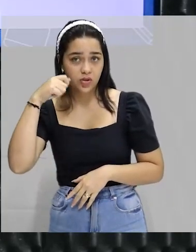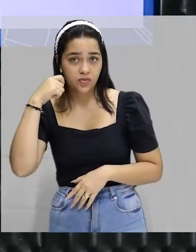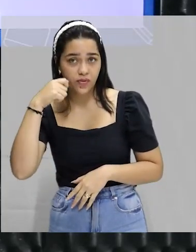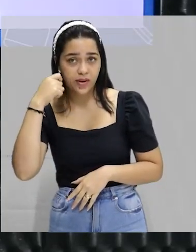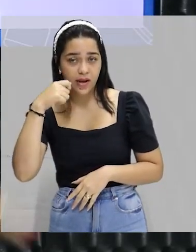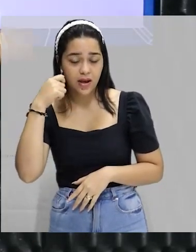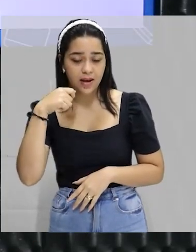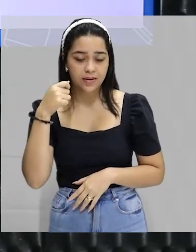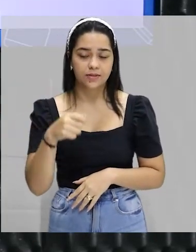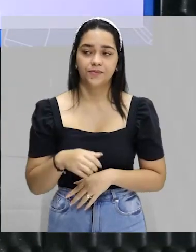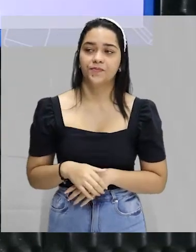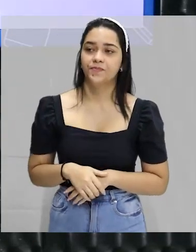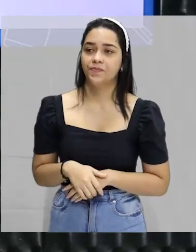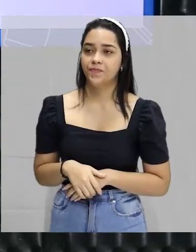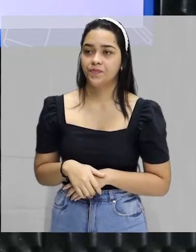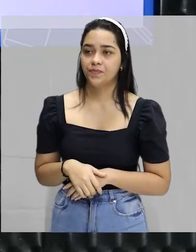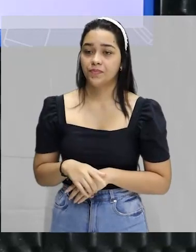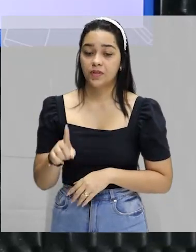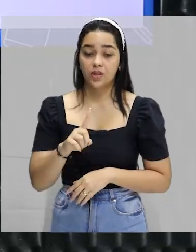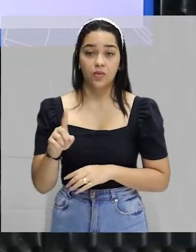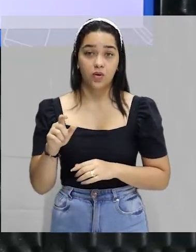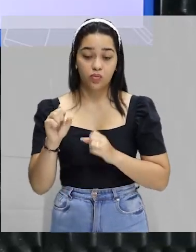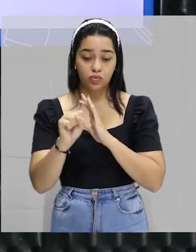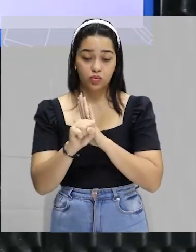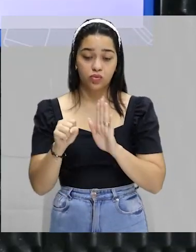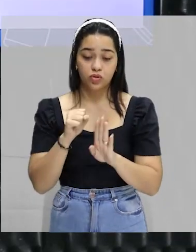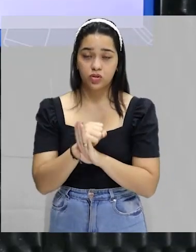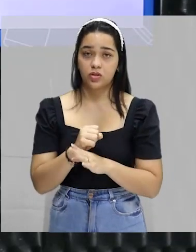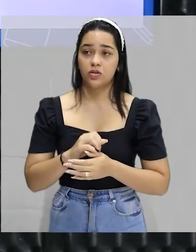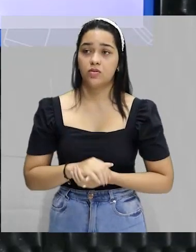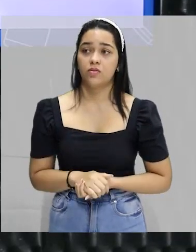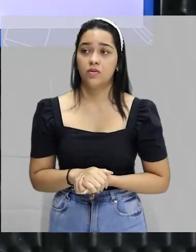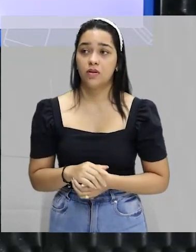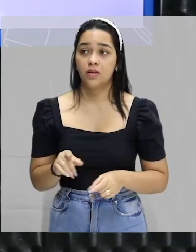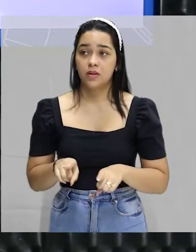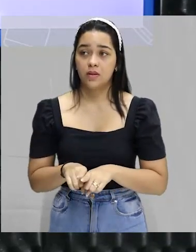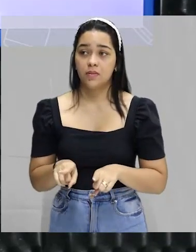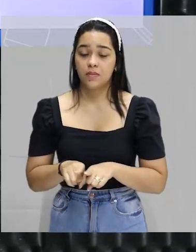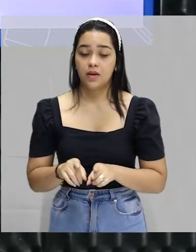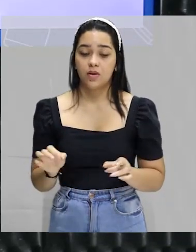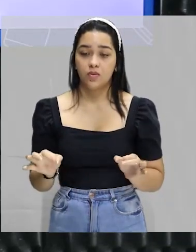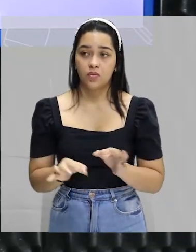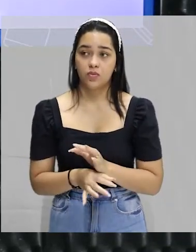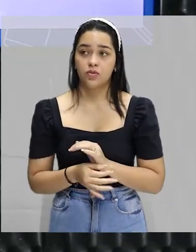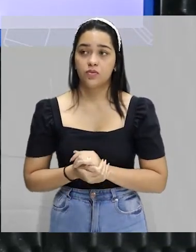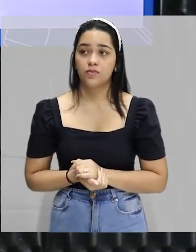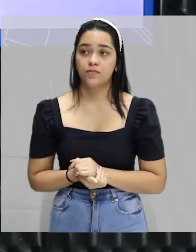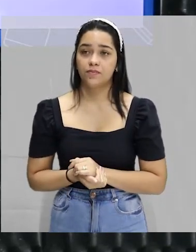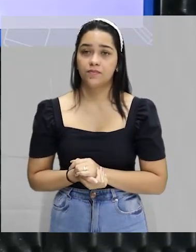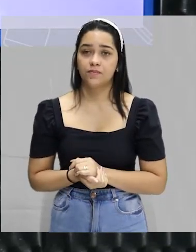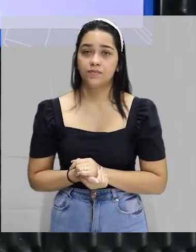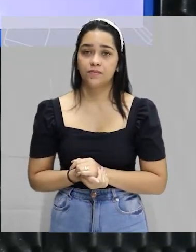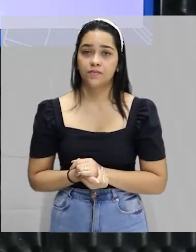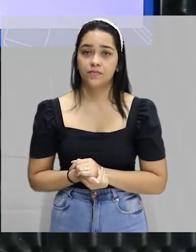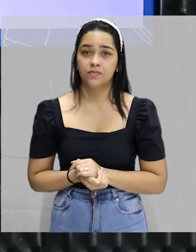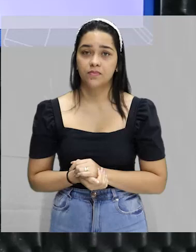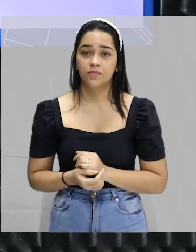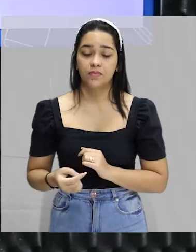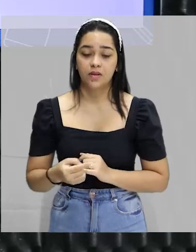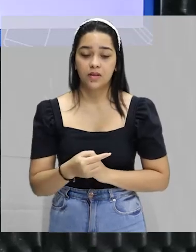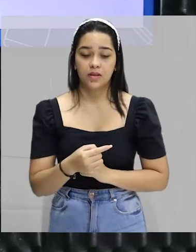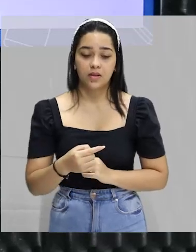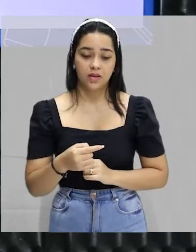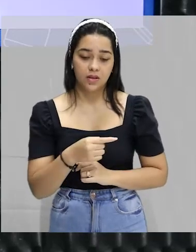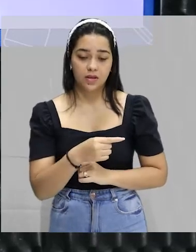Quem a orientou? Os advogados, que não é o sujeito, por isso que é agente da passiva. E a última, ele será acompanhado por